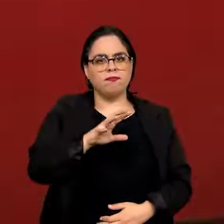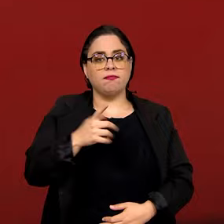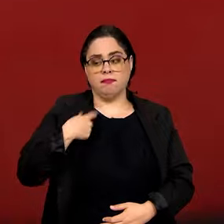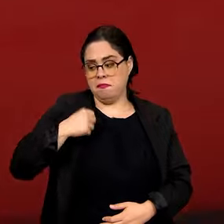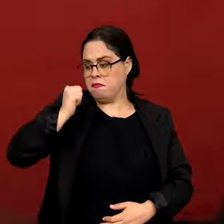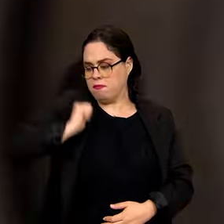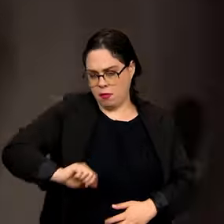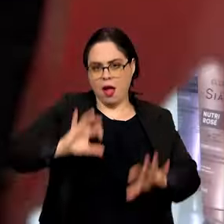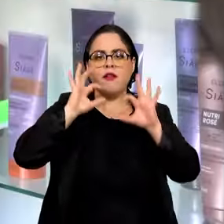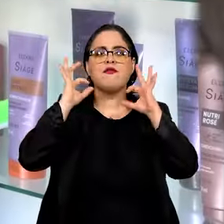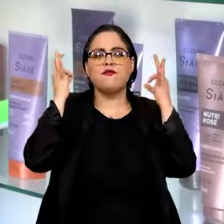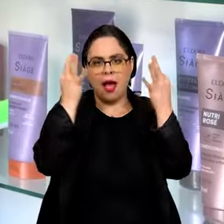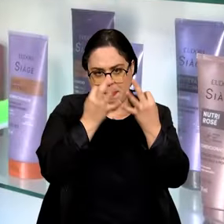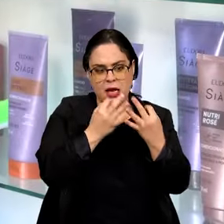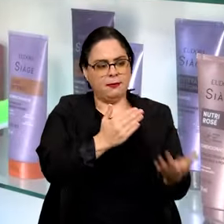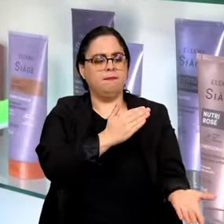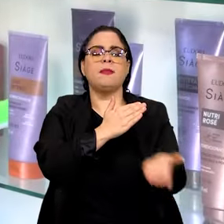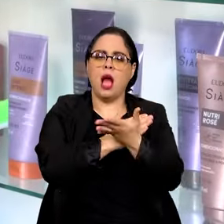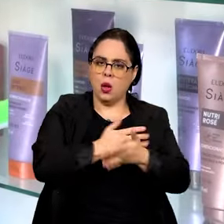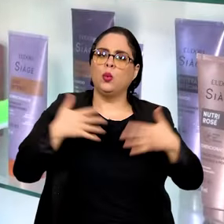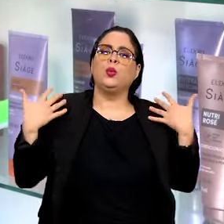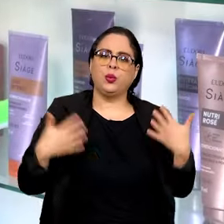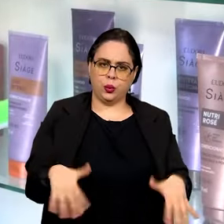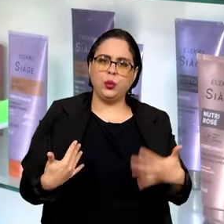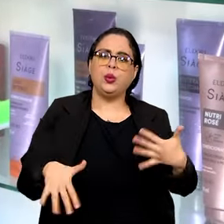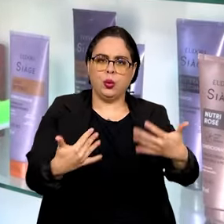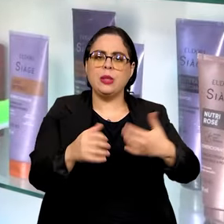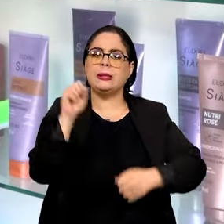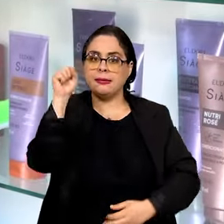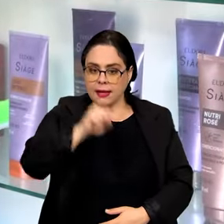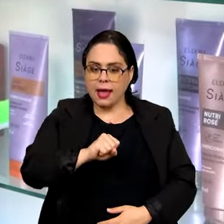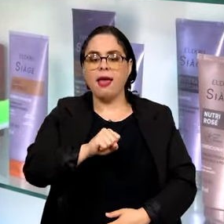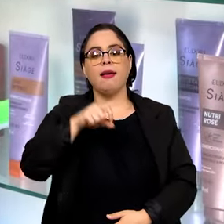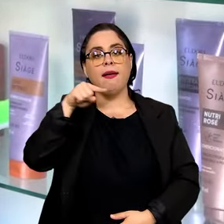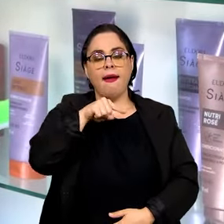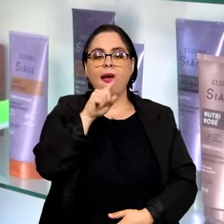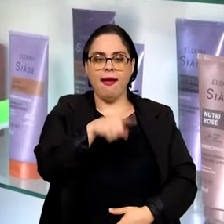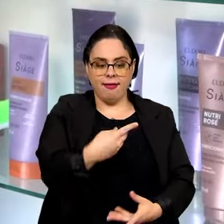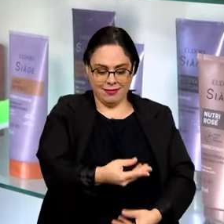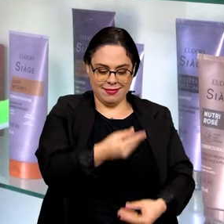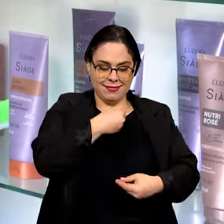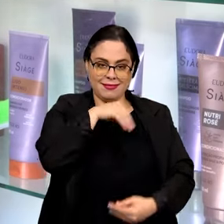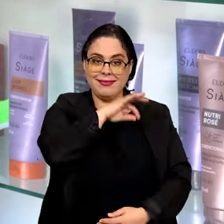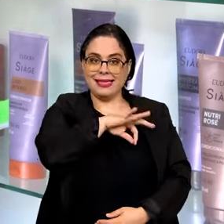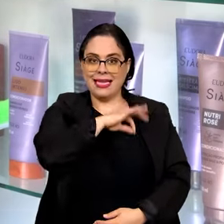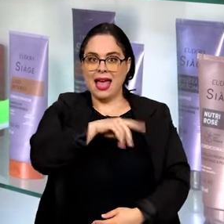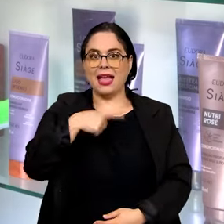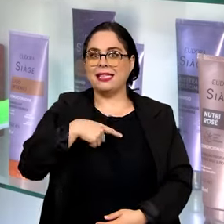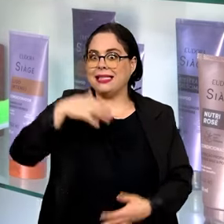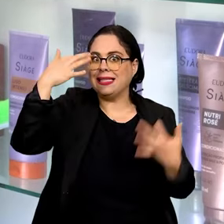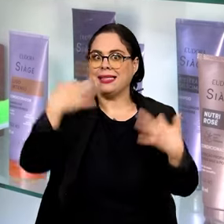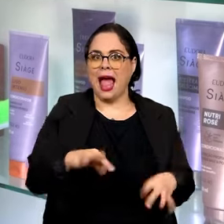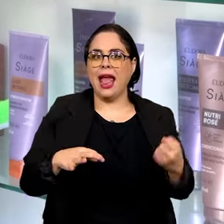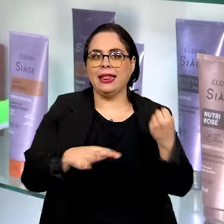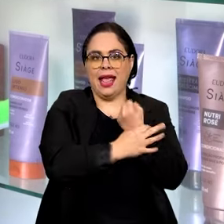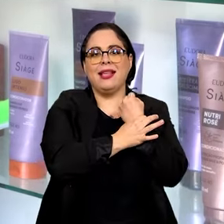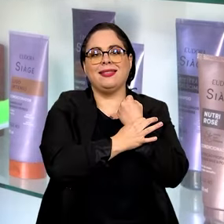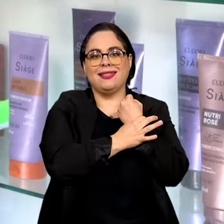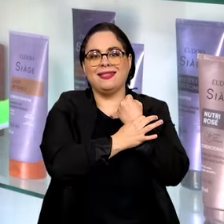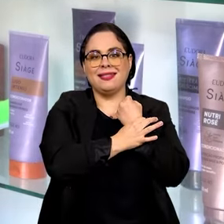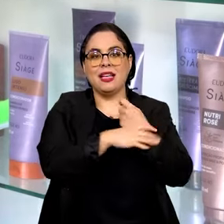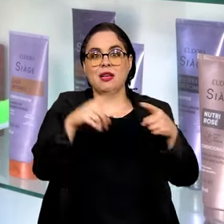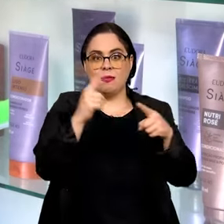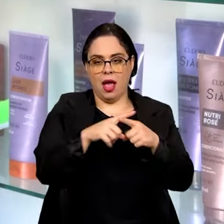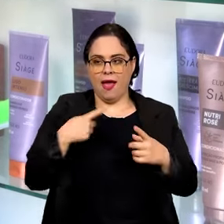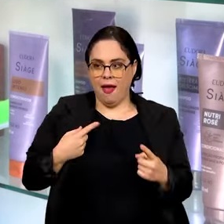anos e a vida é essa receb Bolsa Família Bolsa Família ajuda muito né e é uma é a renda que